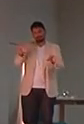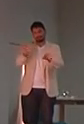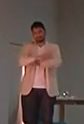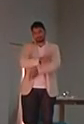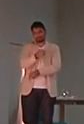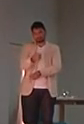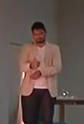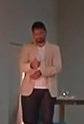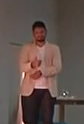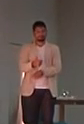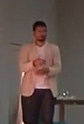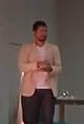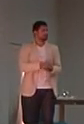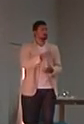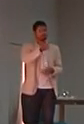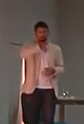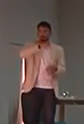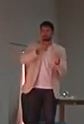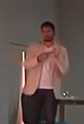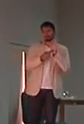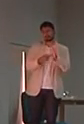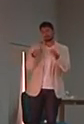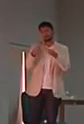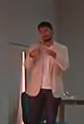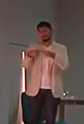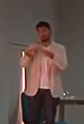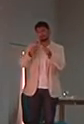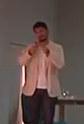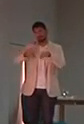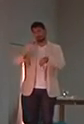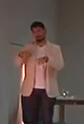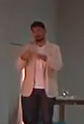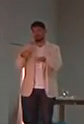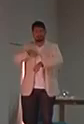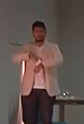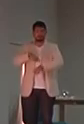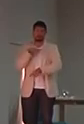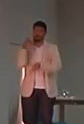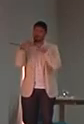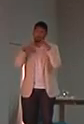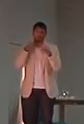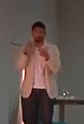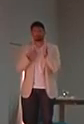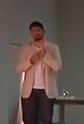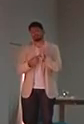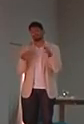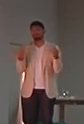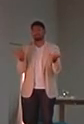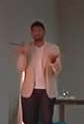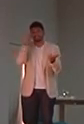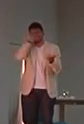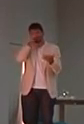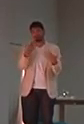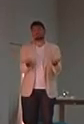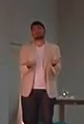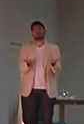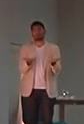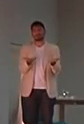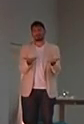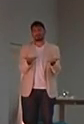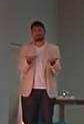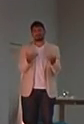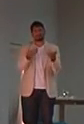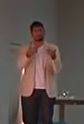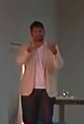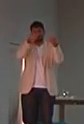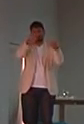aí a nossa apresentação prejudicada, porque um tempo desse não dá, na verdade, para se fazer algo que seja consistente e bastante esclarecedor